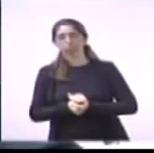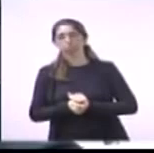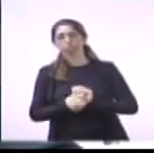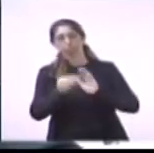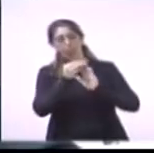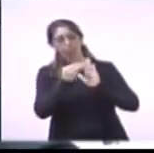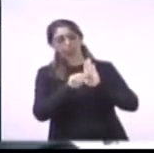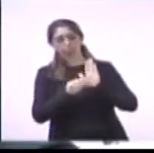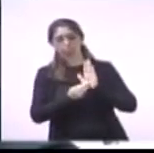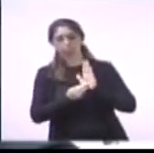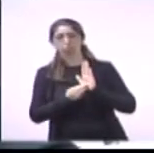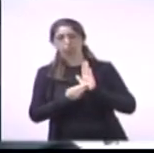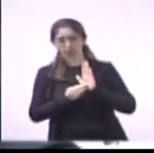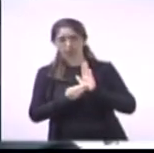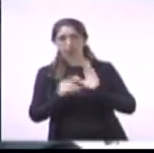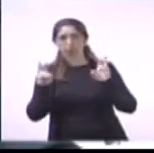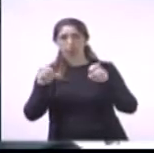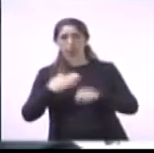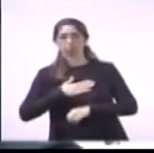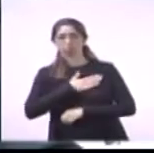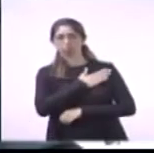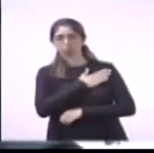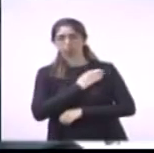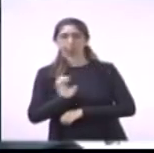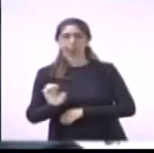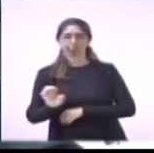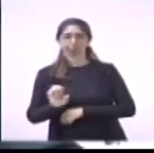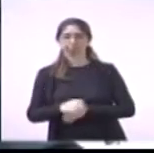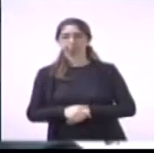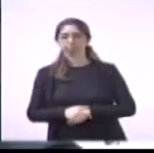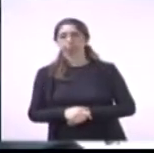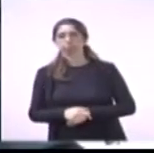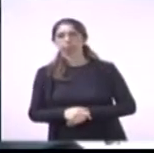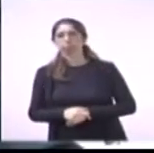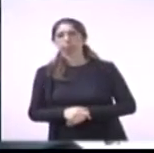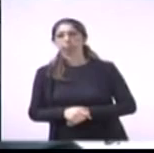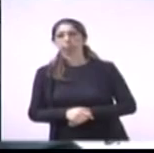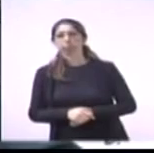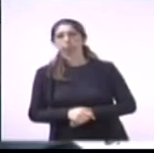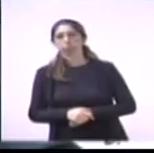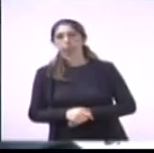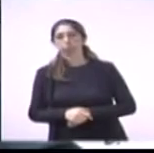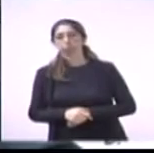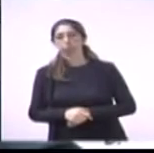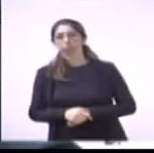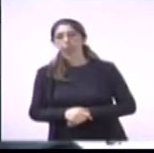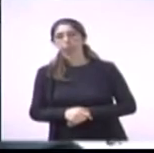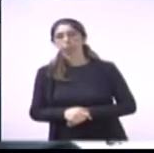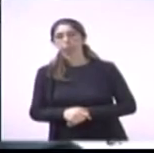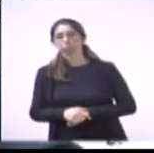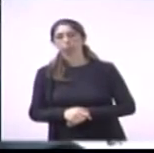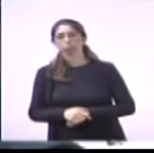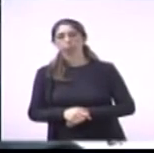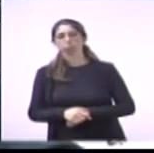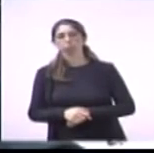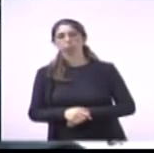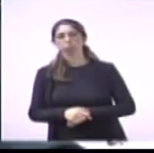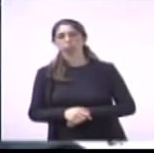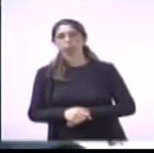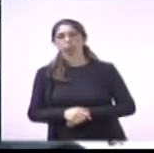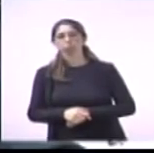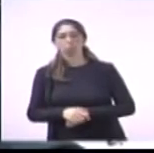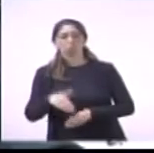hoje que debatida, né, a ideologia de gênero. Então, eu estou tranquilo hoje para o voto, porque